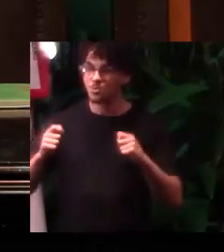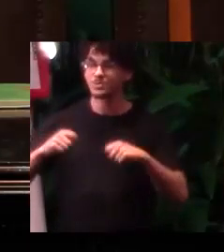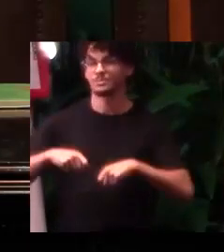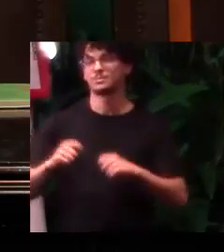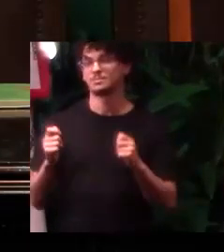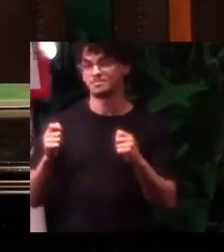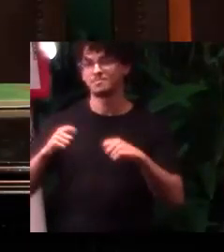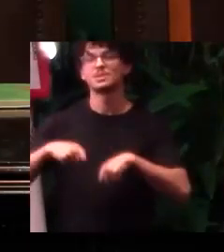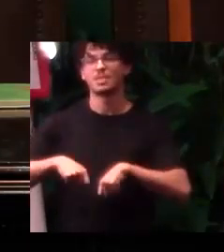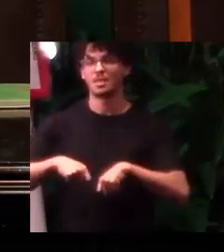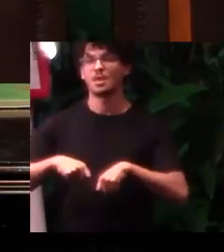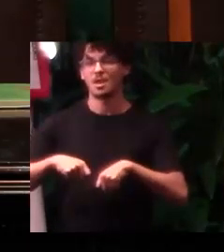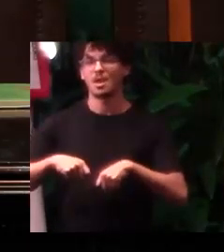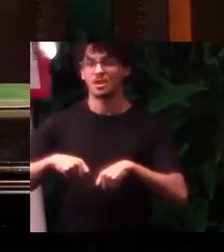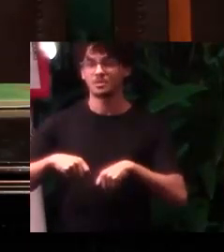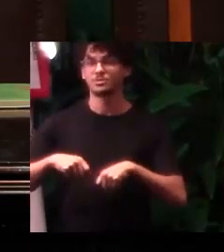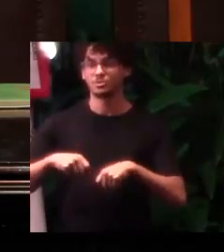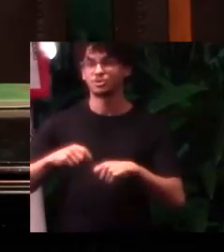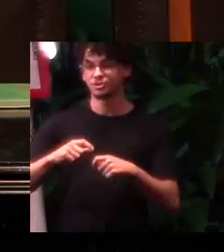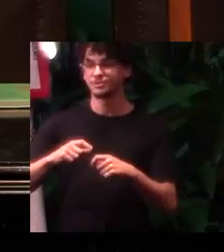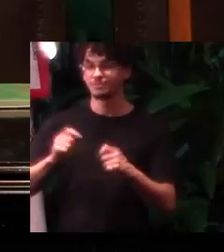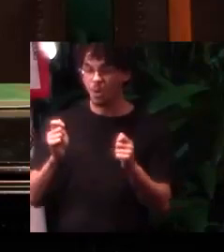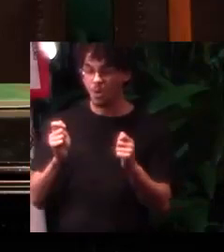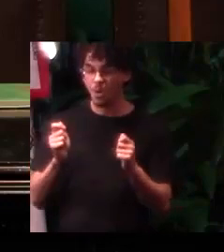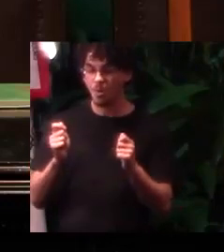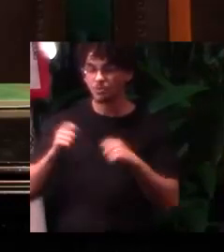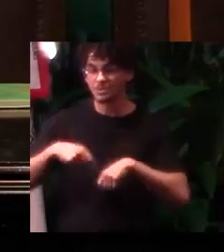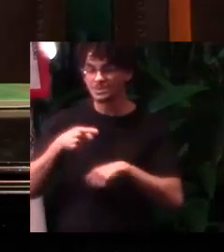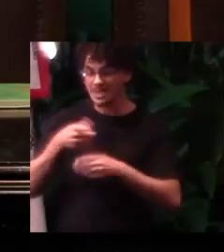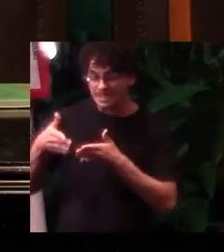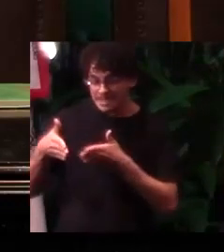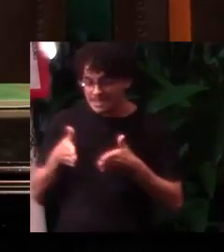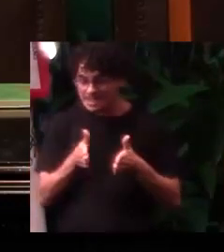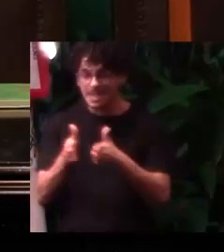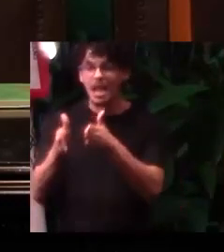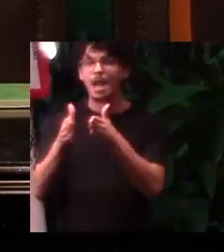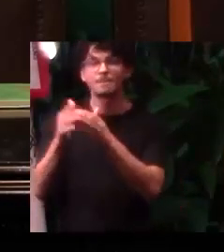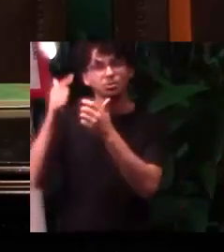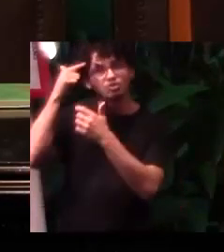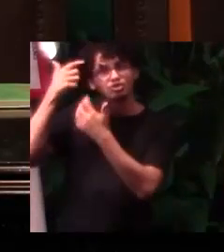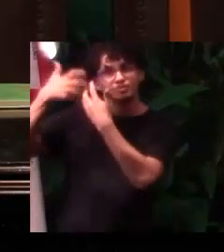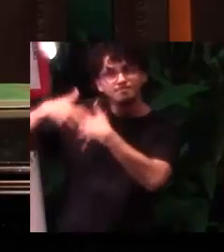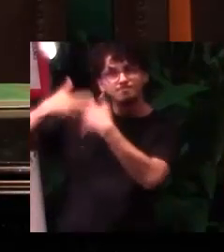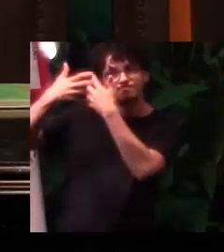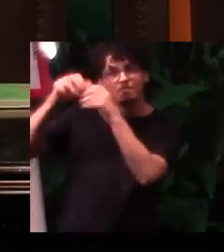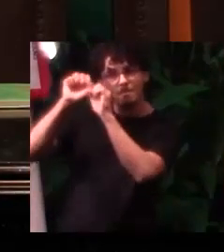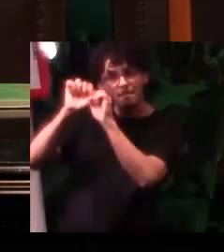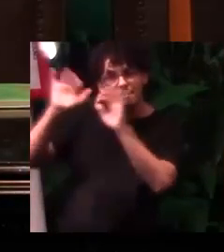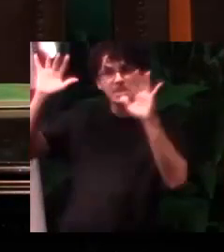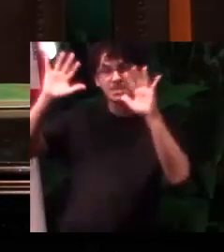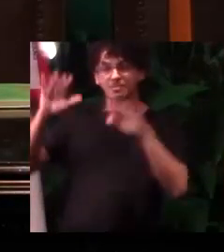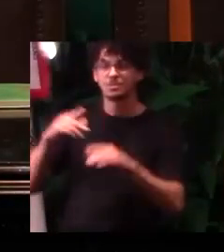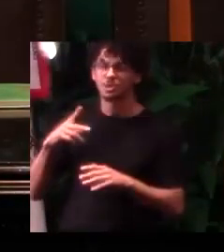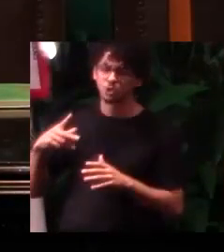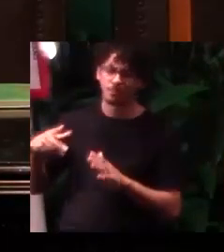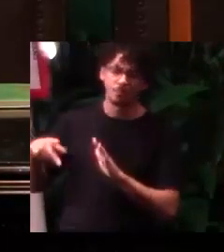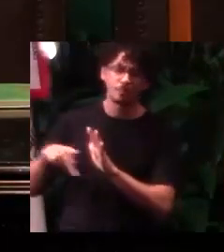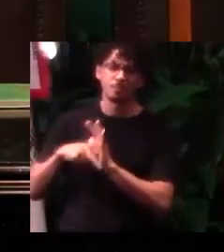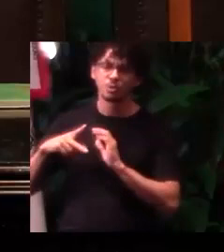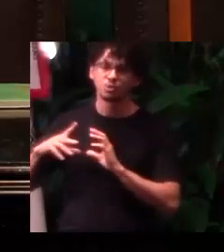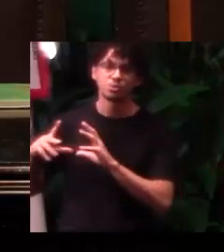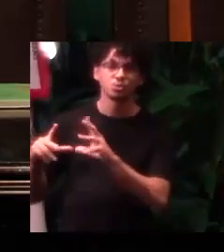pungente, mais viável esse horizonte de pensamento por todos os juristas, para que